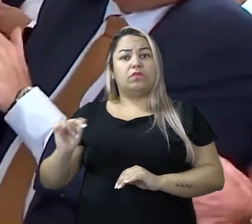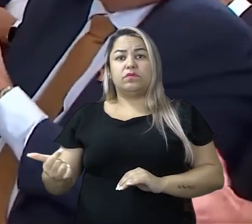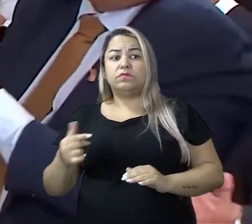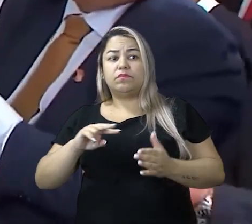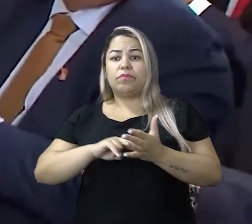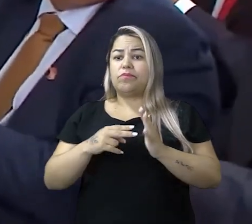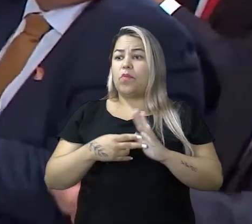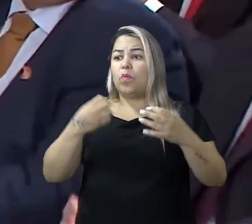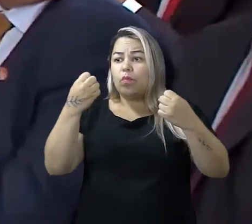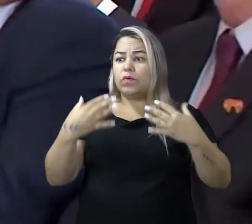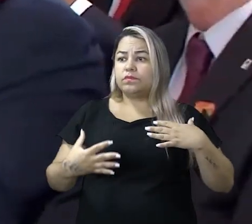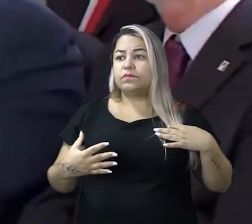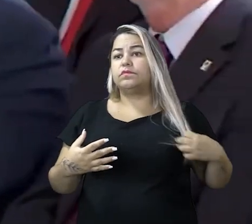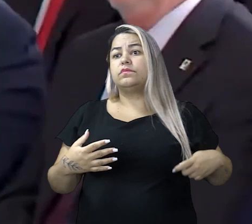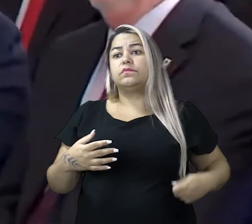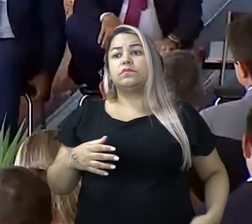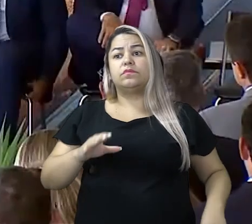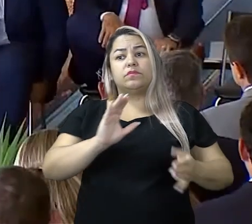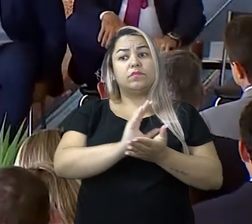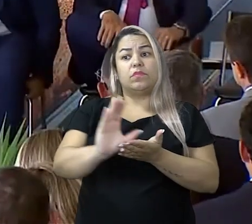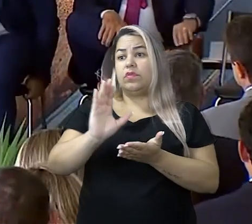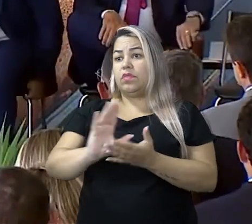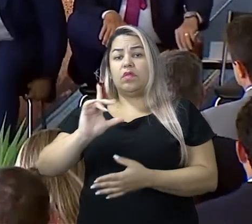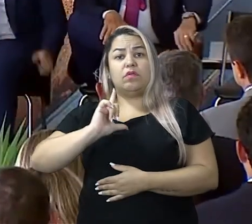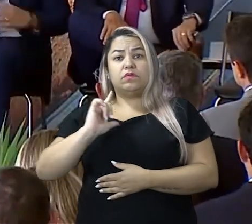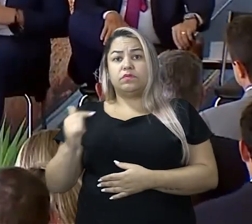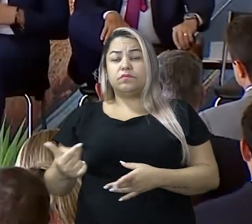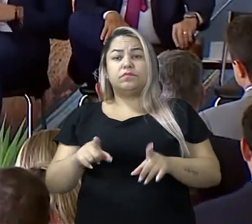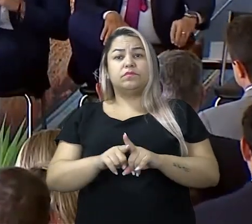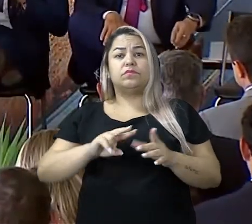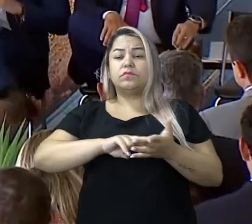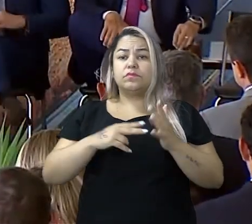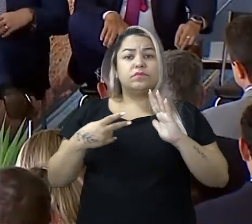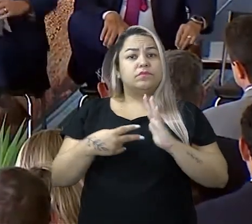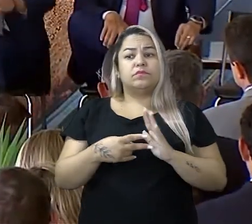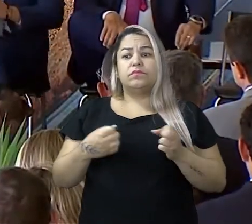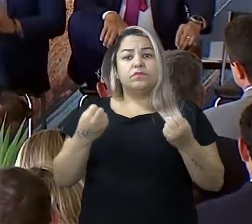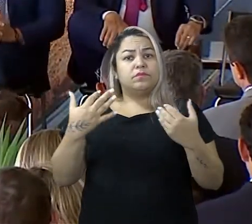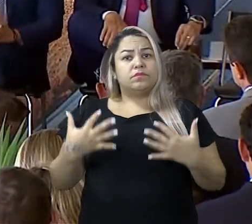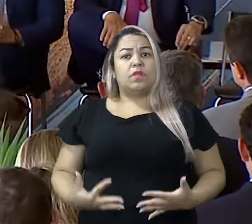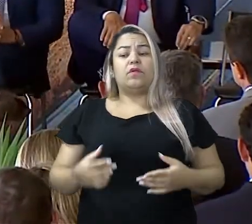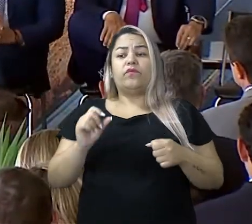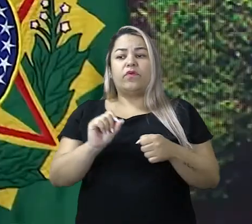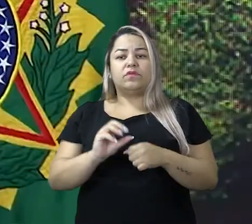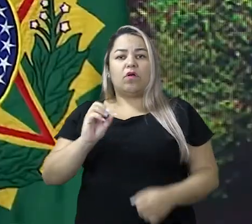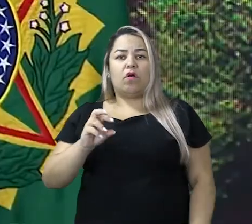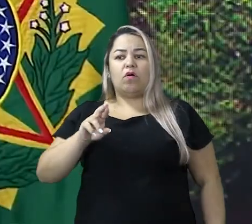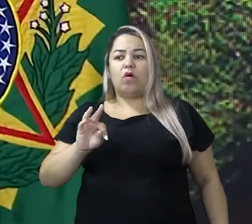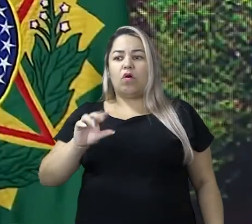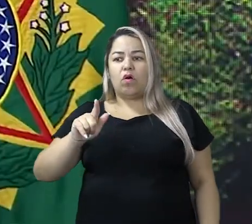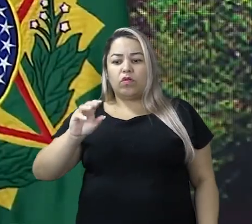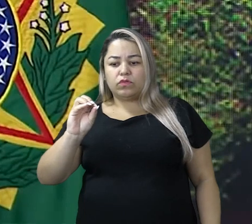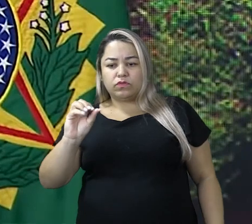porque não tem sentido a gente dizer que está fazendo investimento, não tem sentido a gente ficar contando o papo e depois a gente